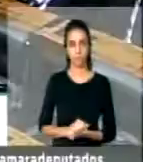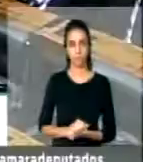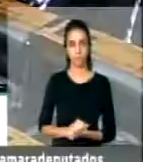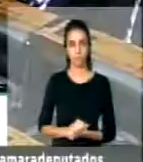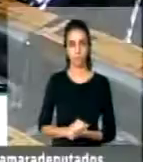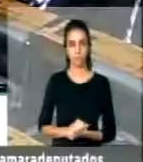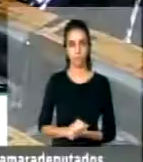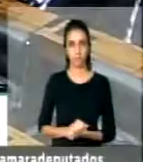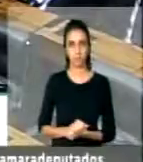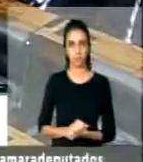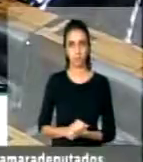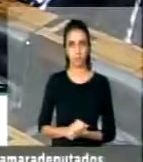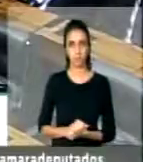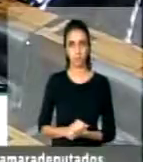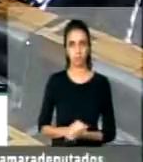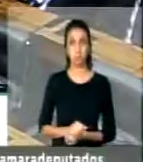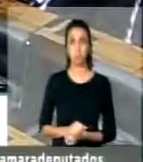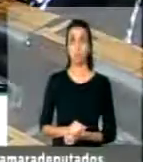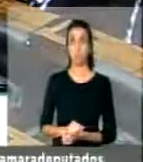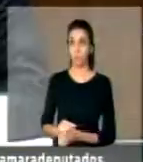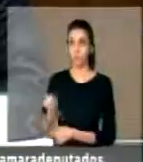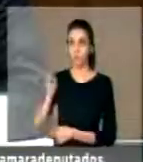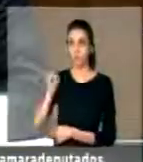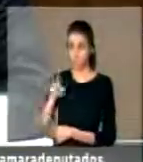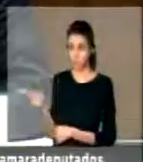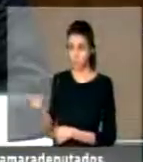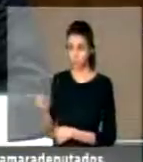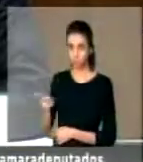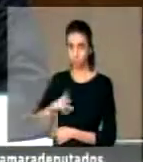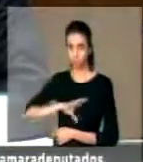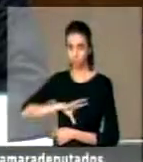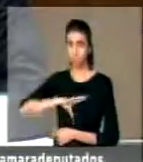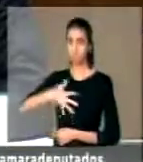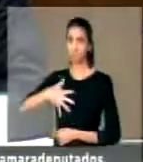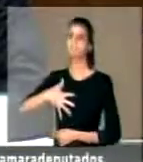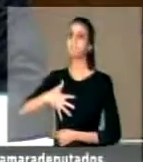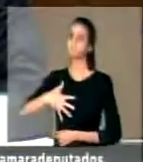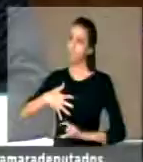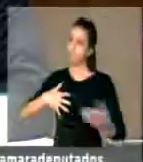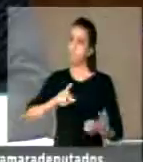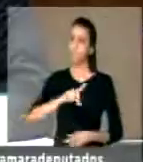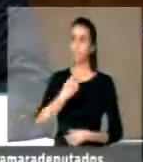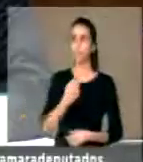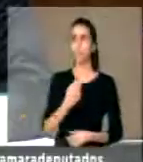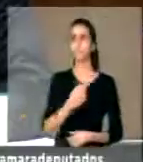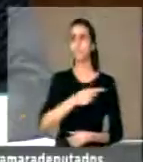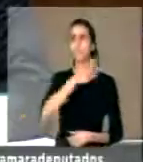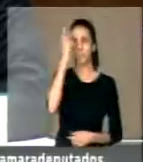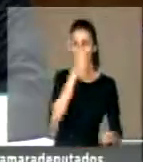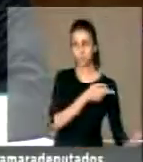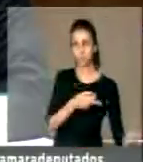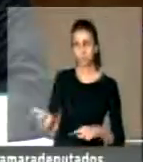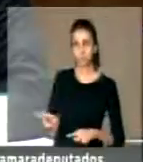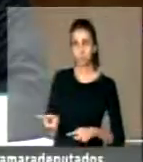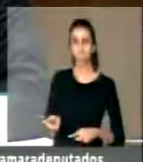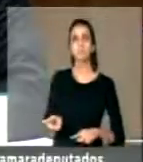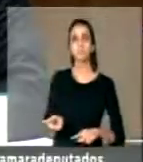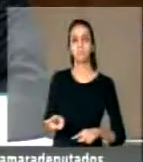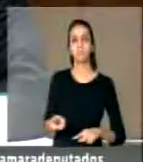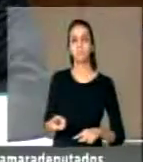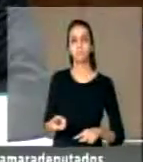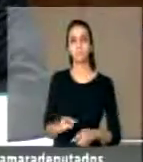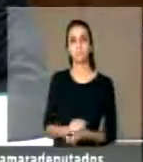Ora, tamanha ousadia haveria de ser fortemente reprimida. E de fato foi. Tropas foram